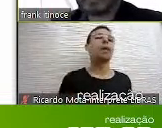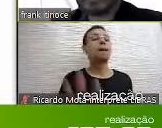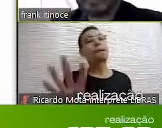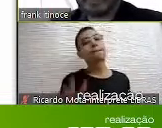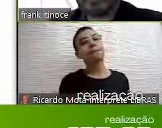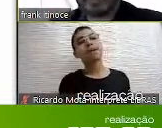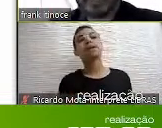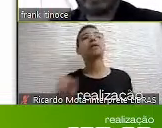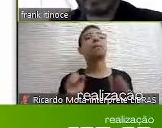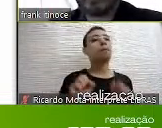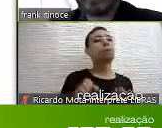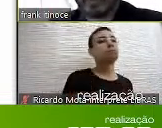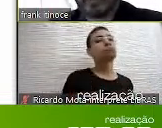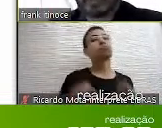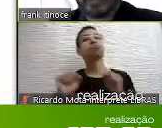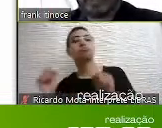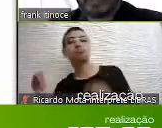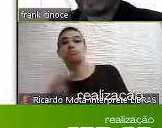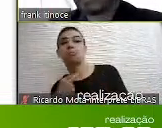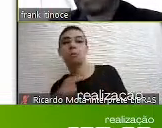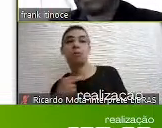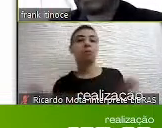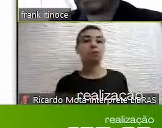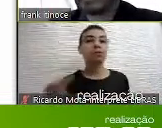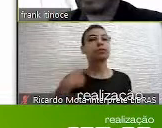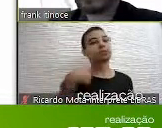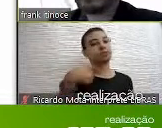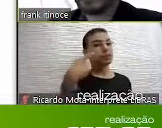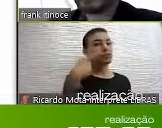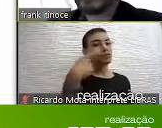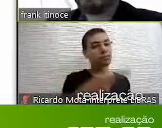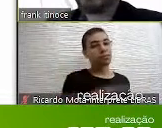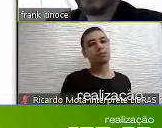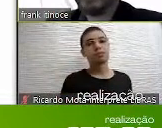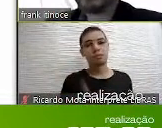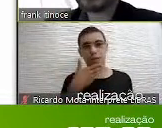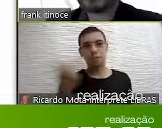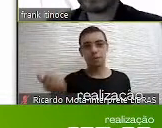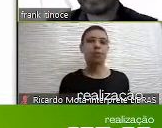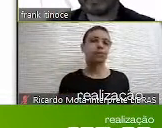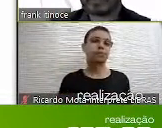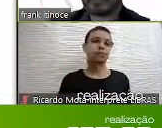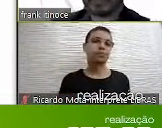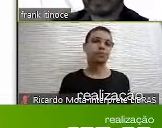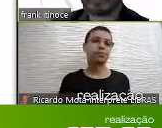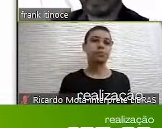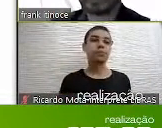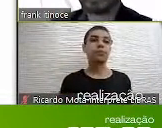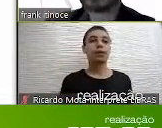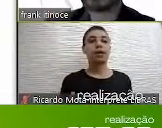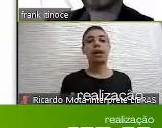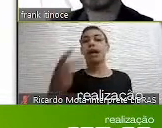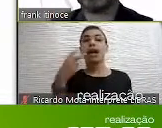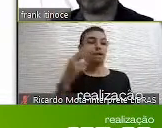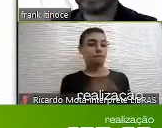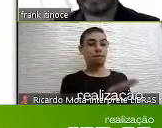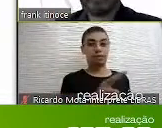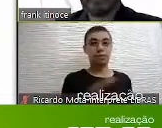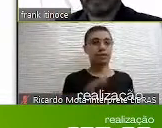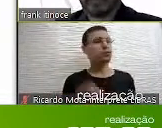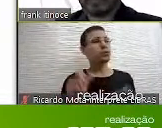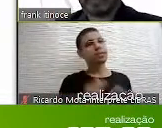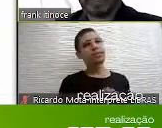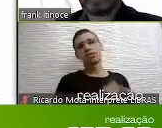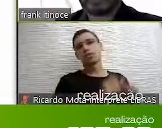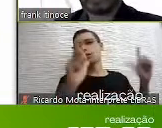mas não tem ninguém que homologue esse parecer. Fiscalização, achei muito legal também as apresentações anteriores, né?